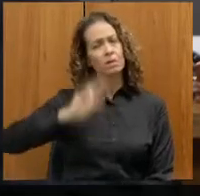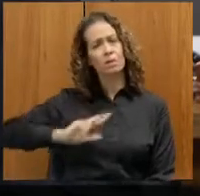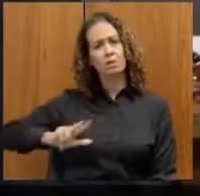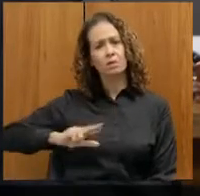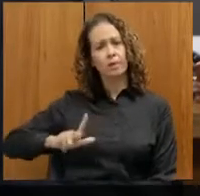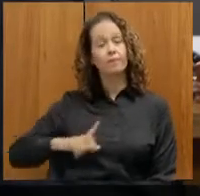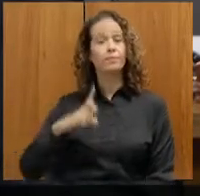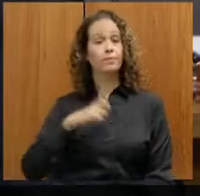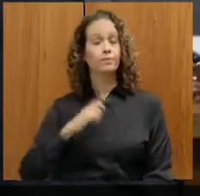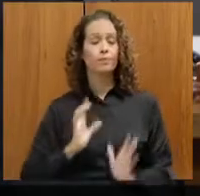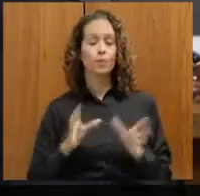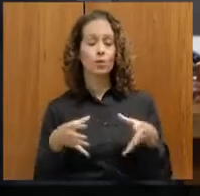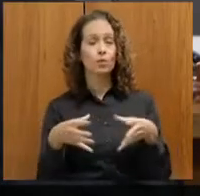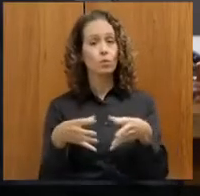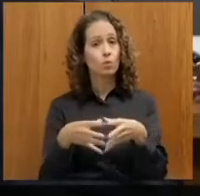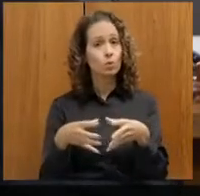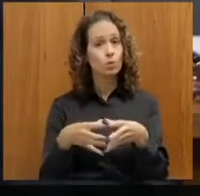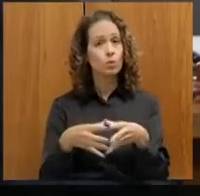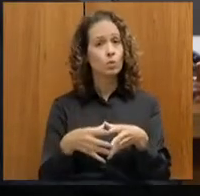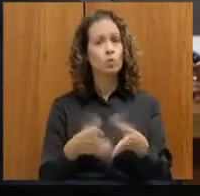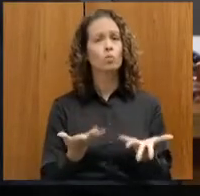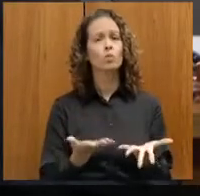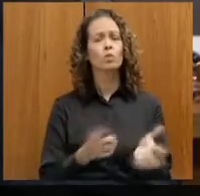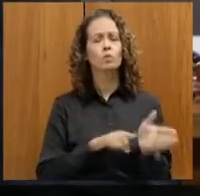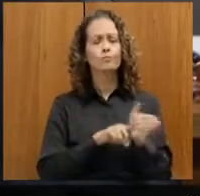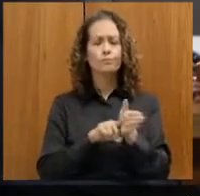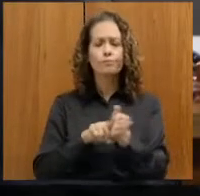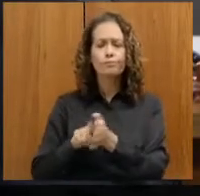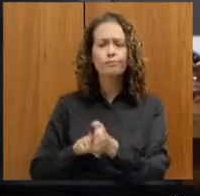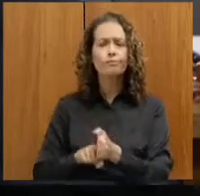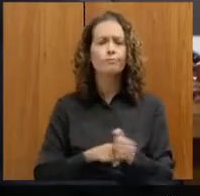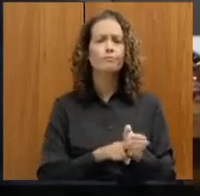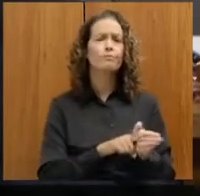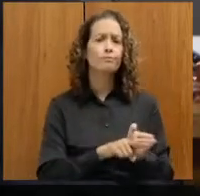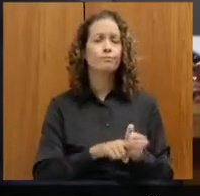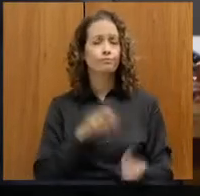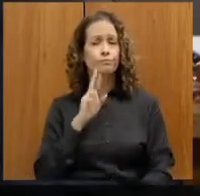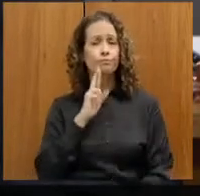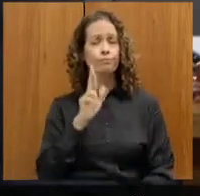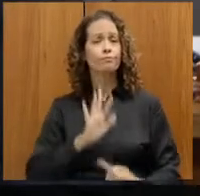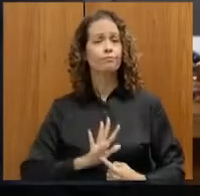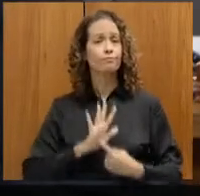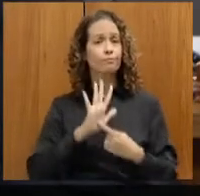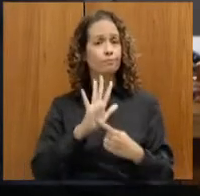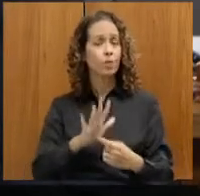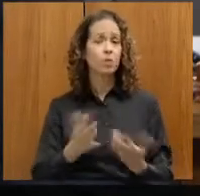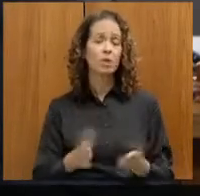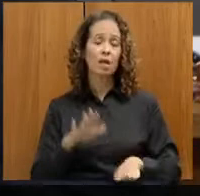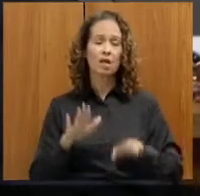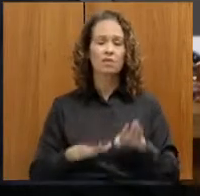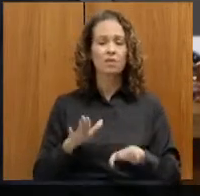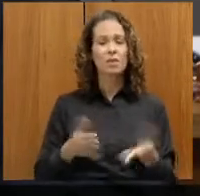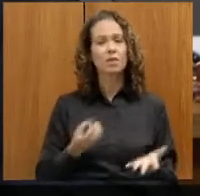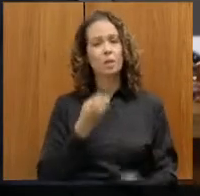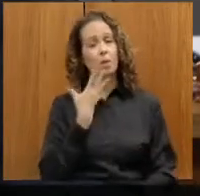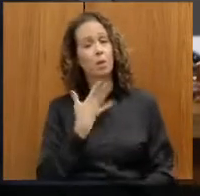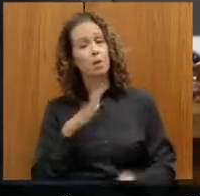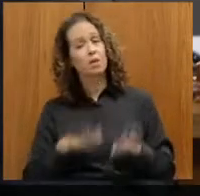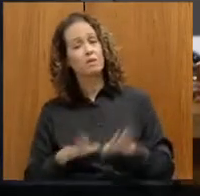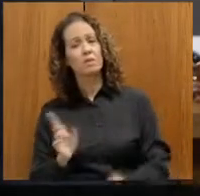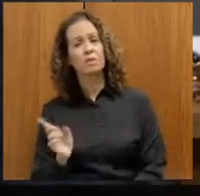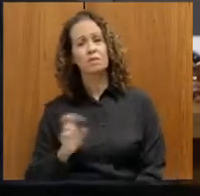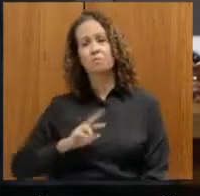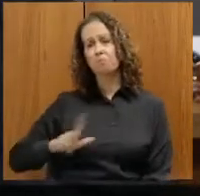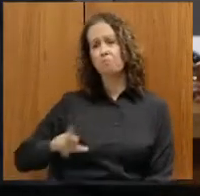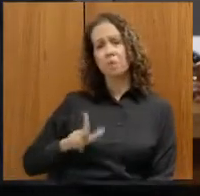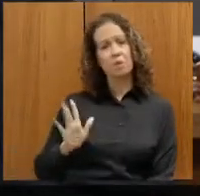existe uma comissão que emite um parecer é favorável ou não nem todos são favoráveis em cima dessa comissão